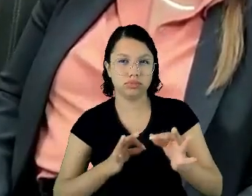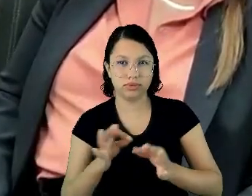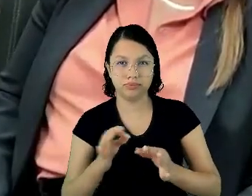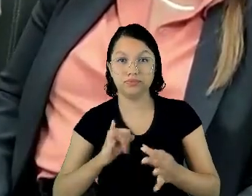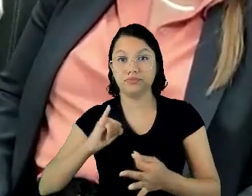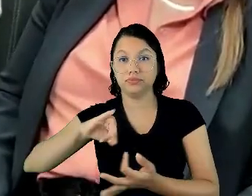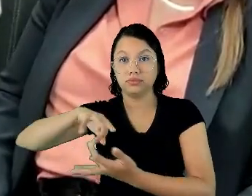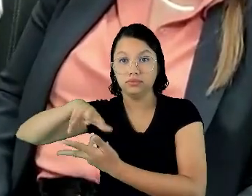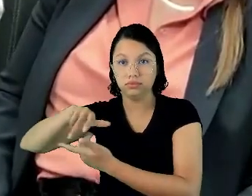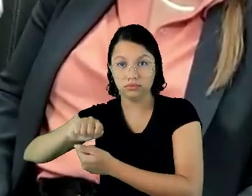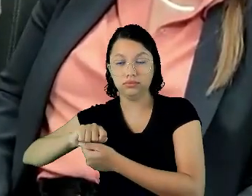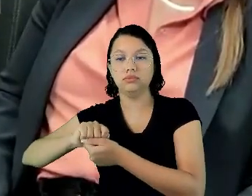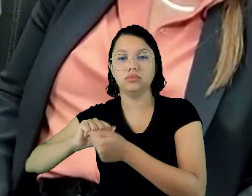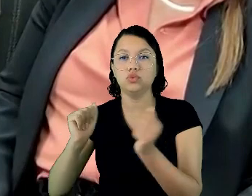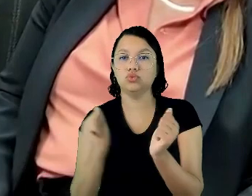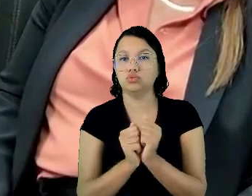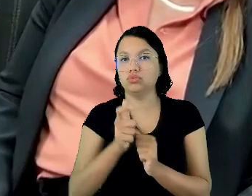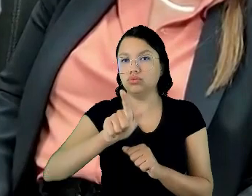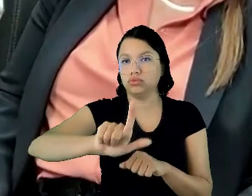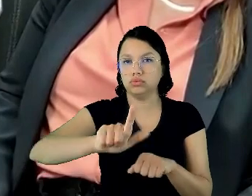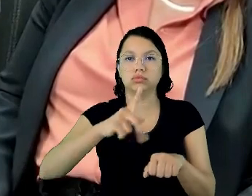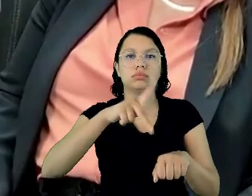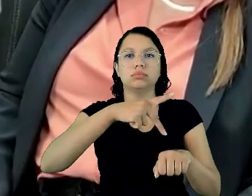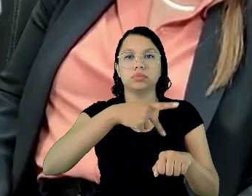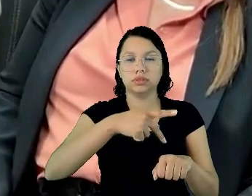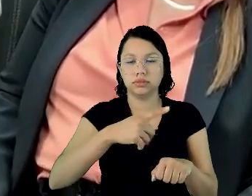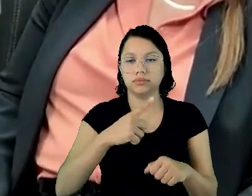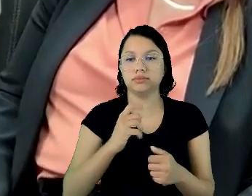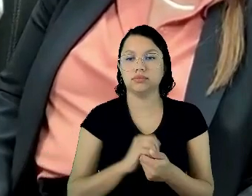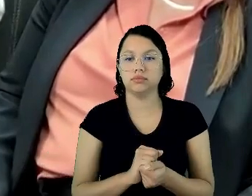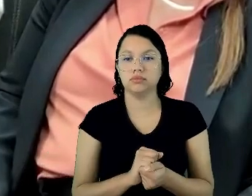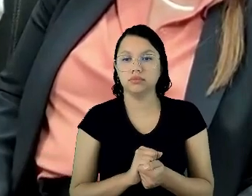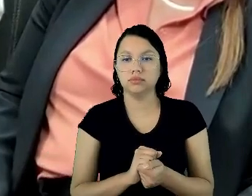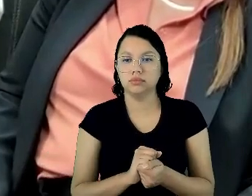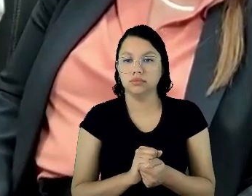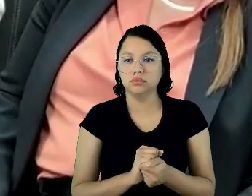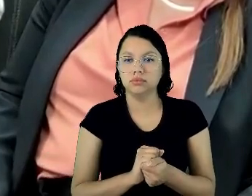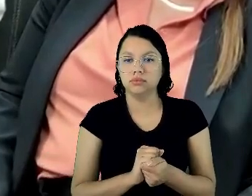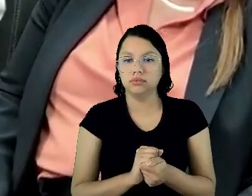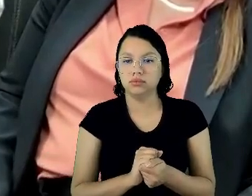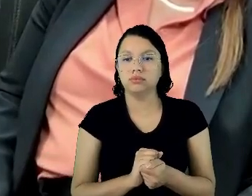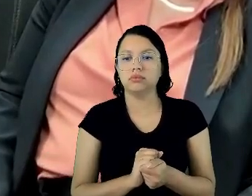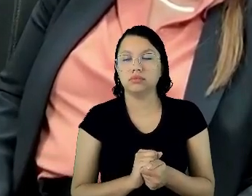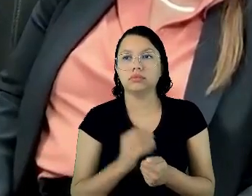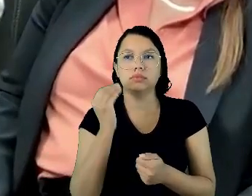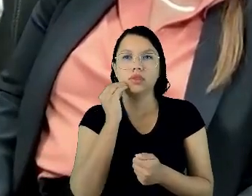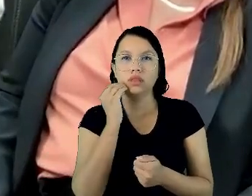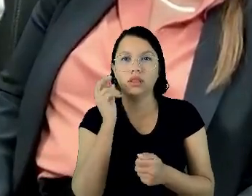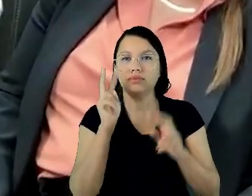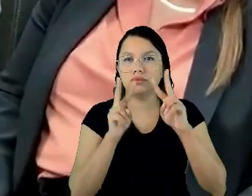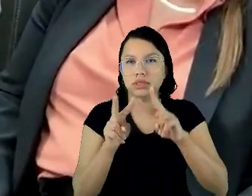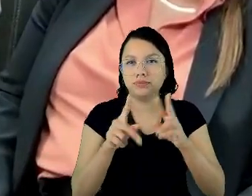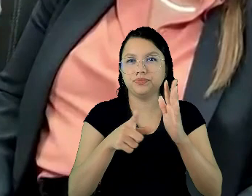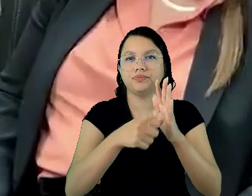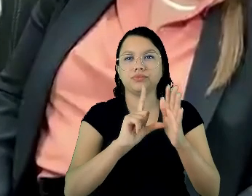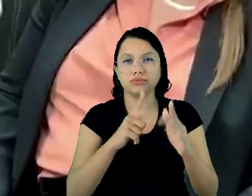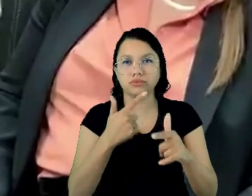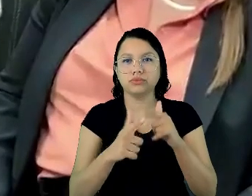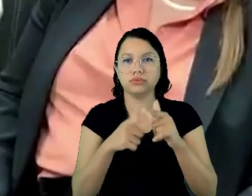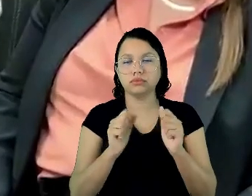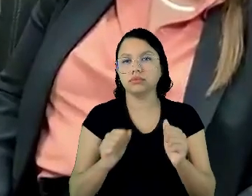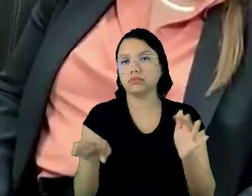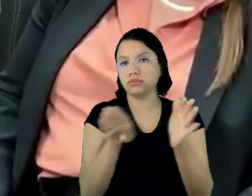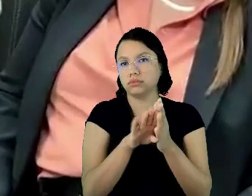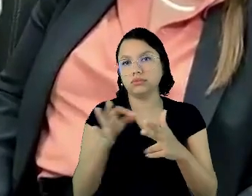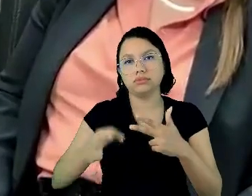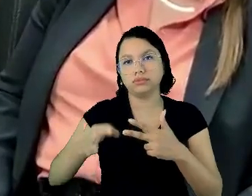países para antecipar eventuais problemas que possam chegar ao Poder Judiciário. Essa é a finalidade da plataforma ambiental,